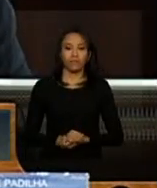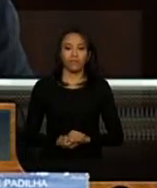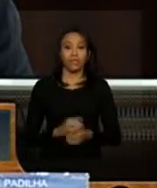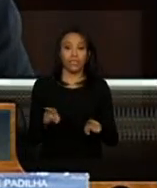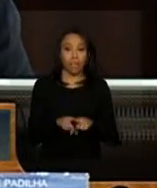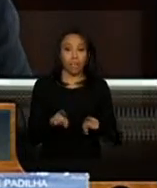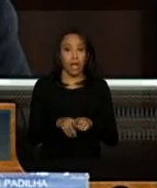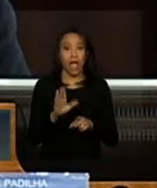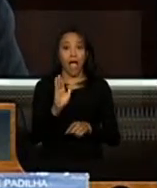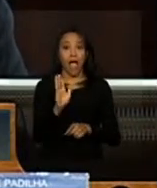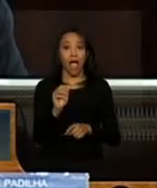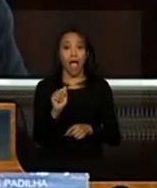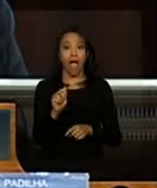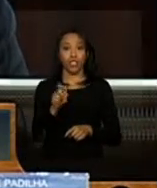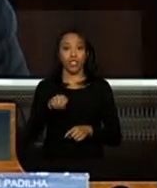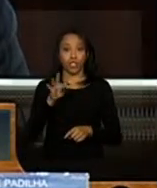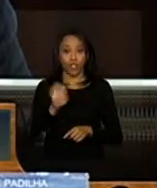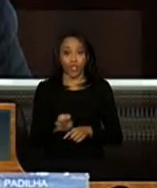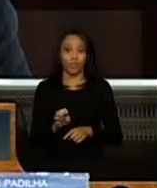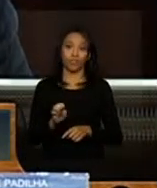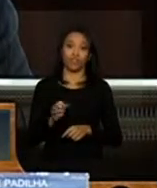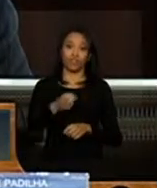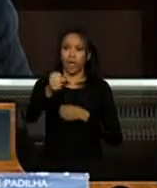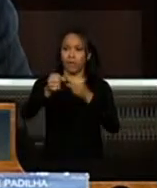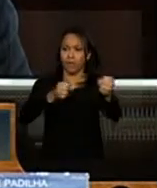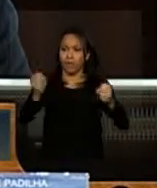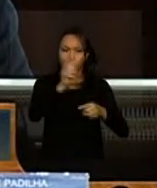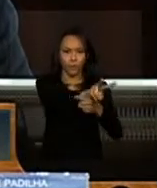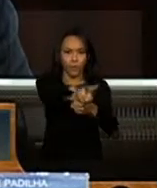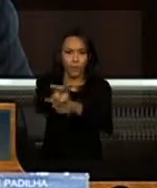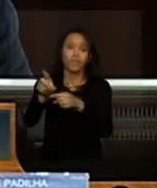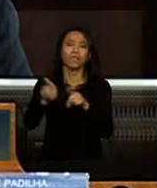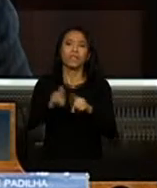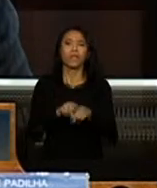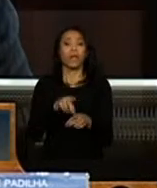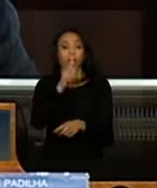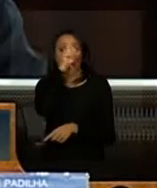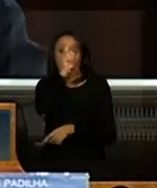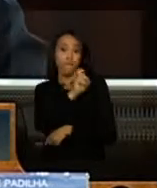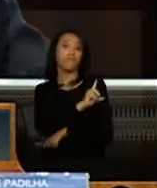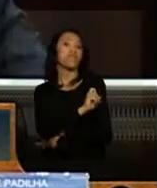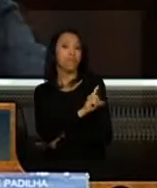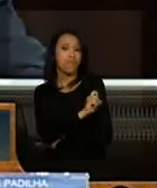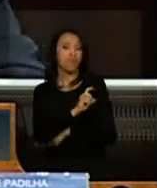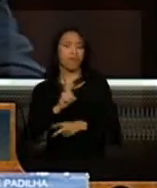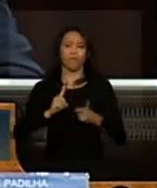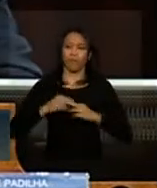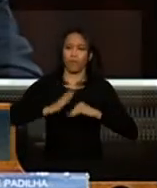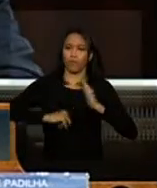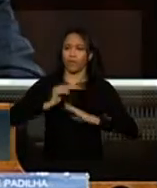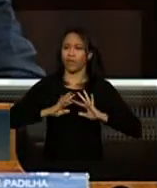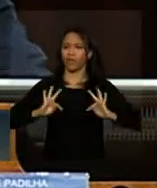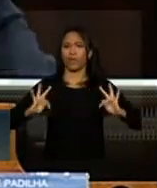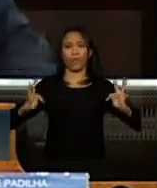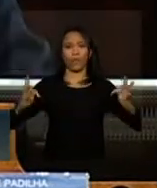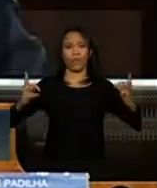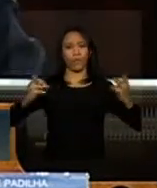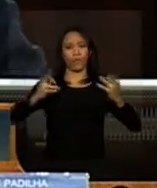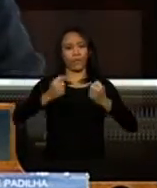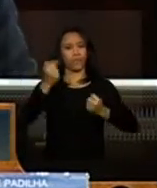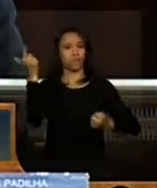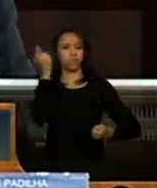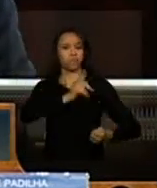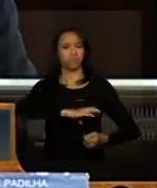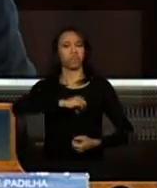os agentes comunitários de saúde, enfermeiros, técnicos de enfermagem, todos os profissionais que participaram dessa